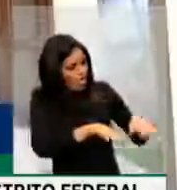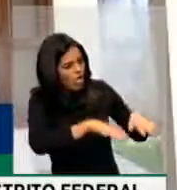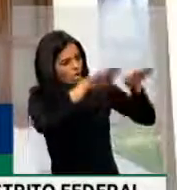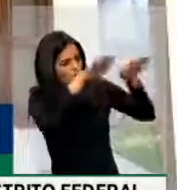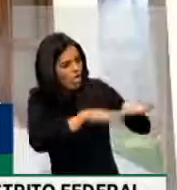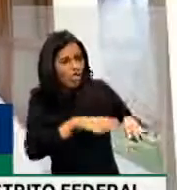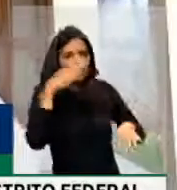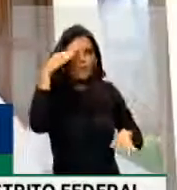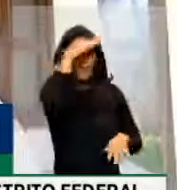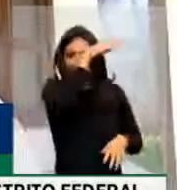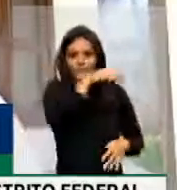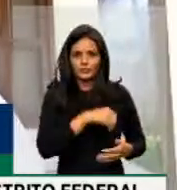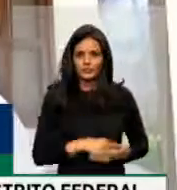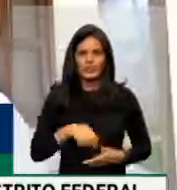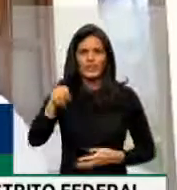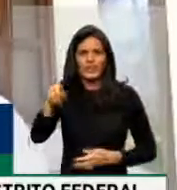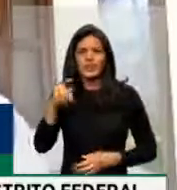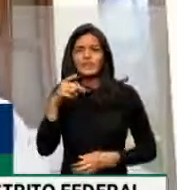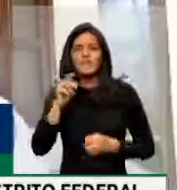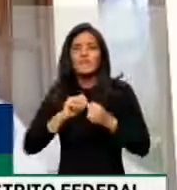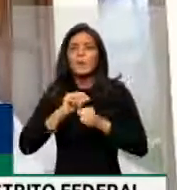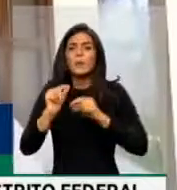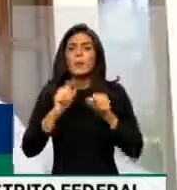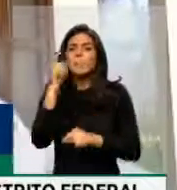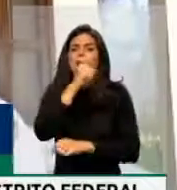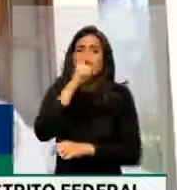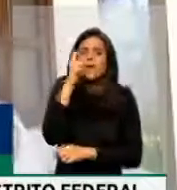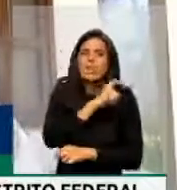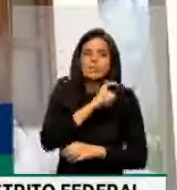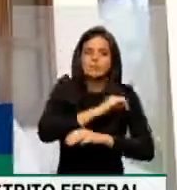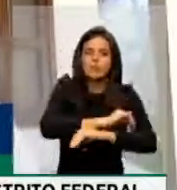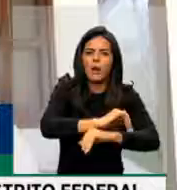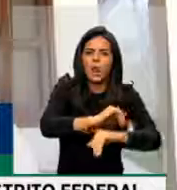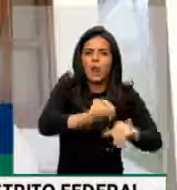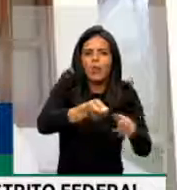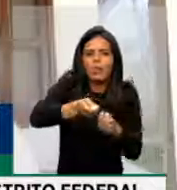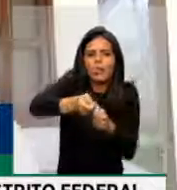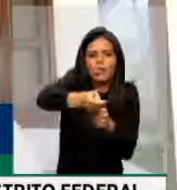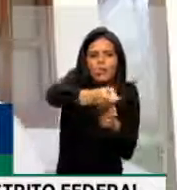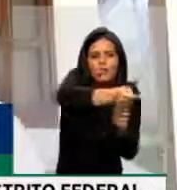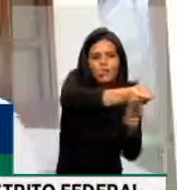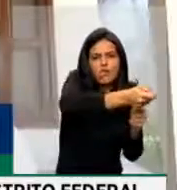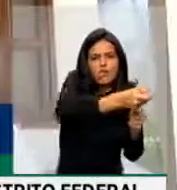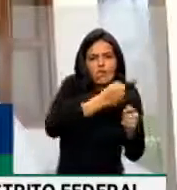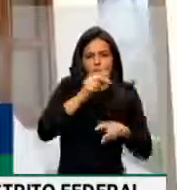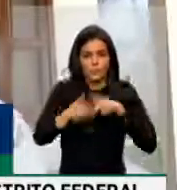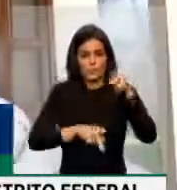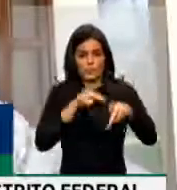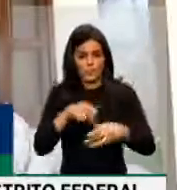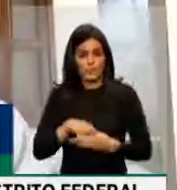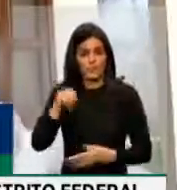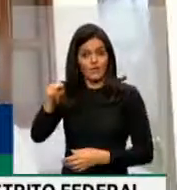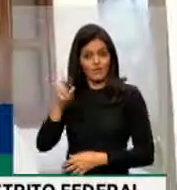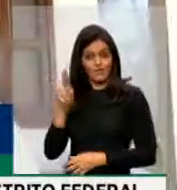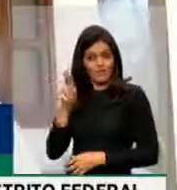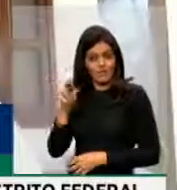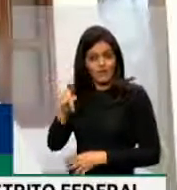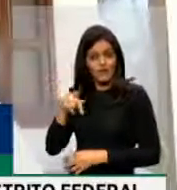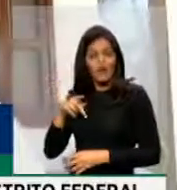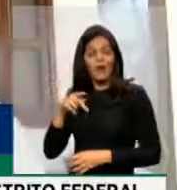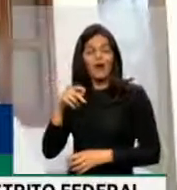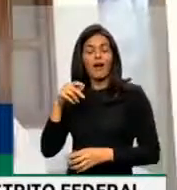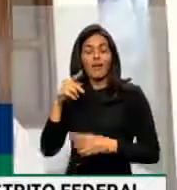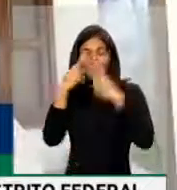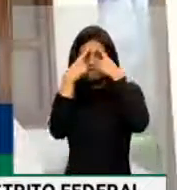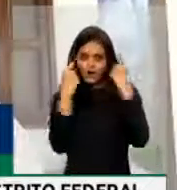para a população em tempo de eleição, é o grande responsável pelas agressões, inclusive da pedagoga que aconteceu